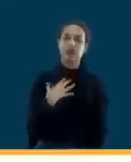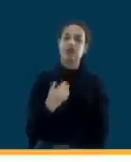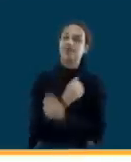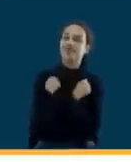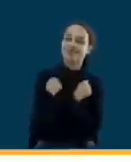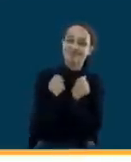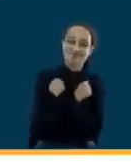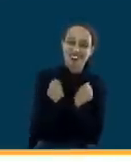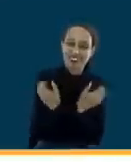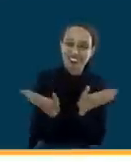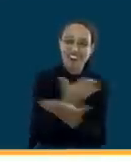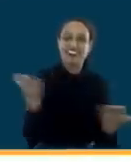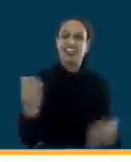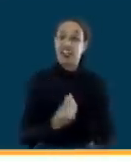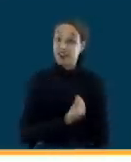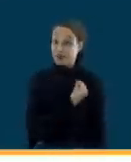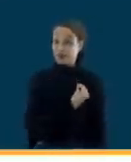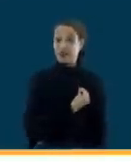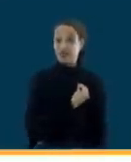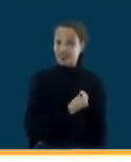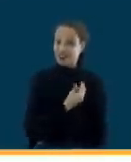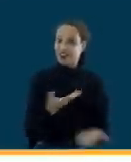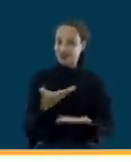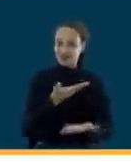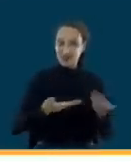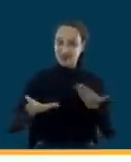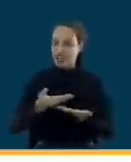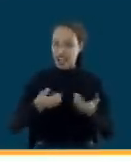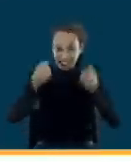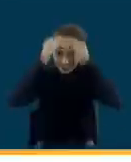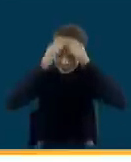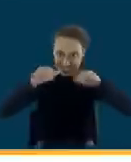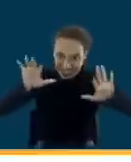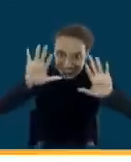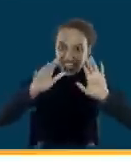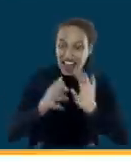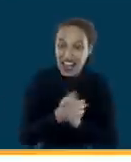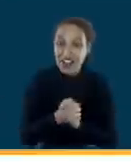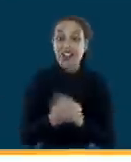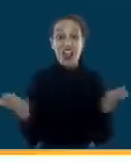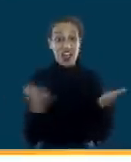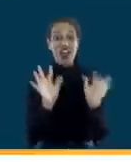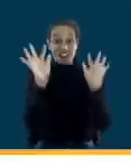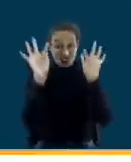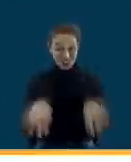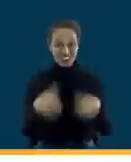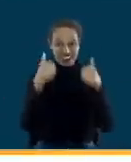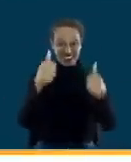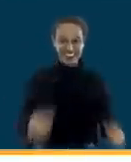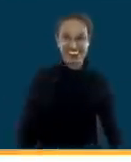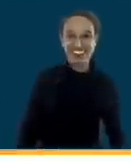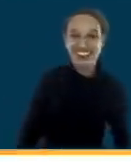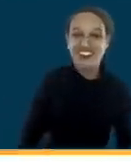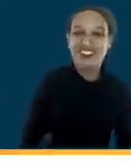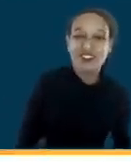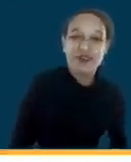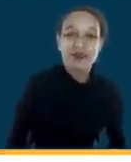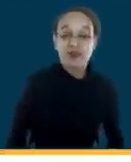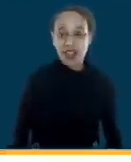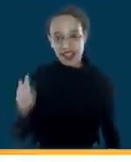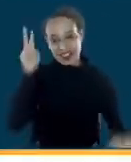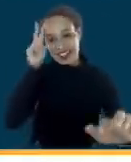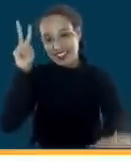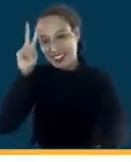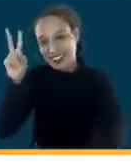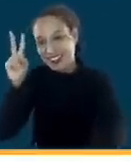que participaram nesses esclarecimentos. E vamos ao nosso encerramento, né? Segunda-feira, com certeza, a gente vai se encontrar